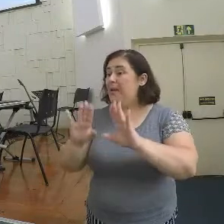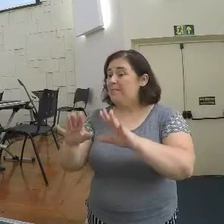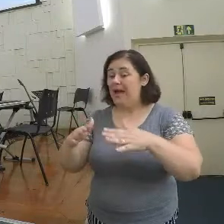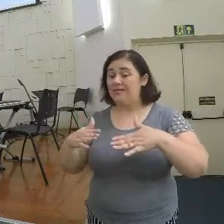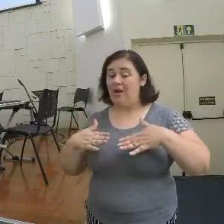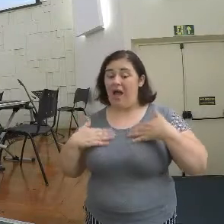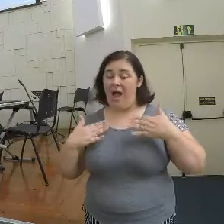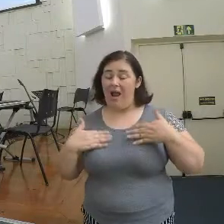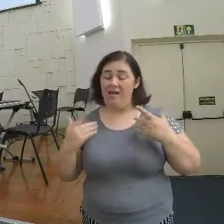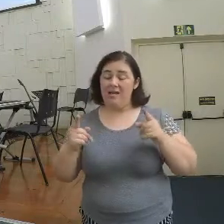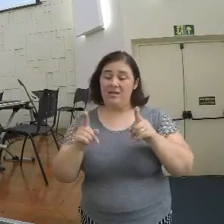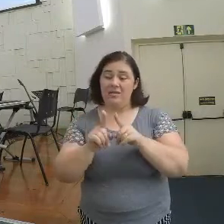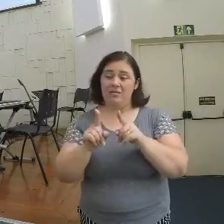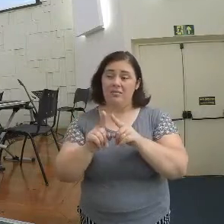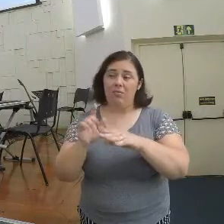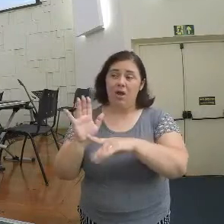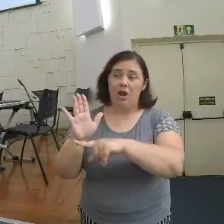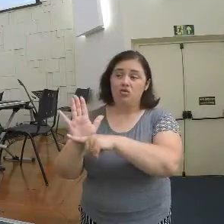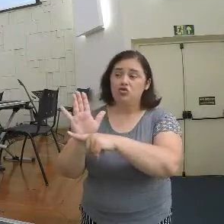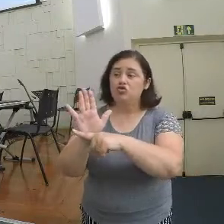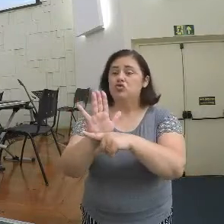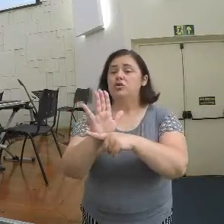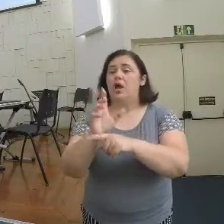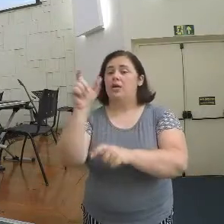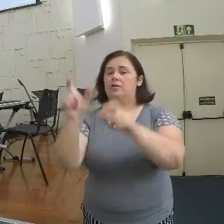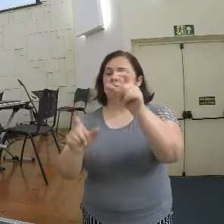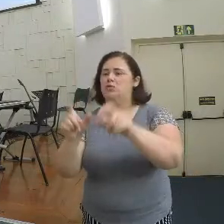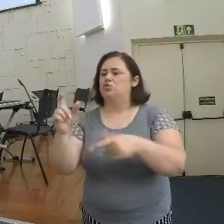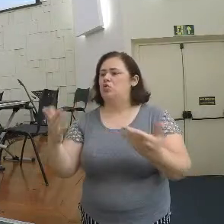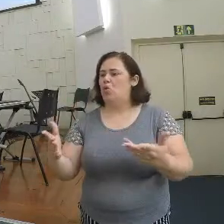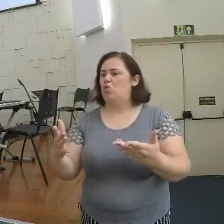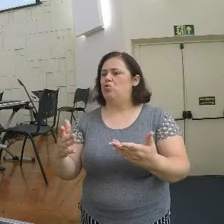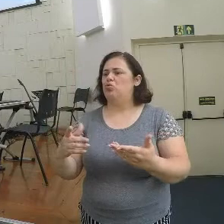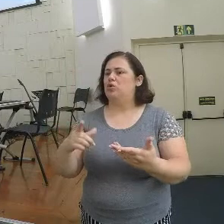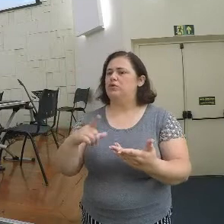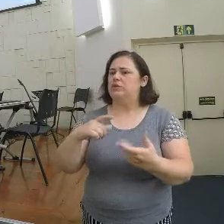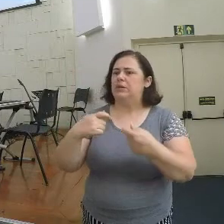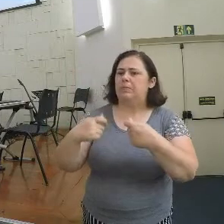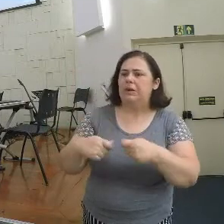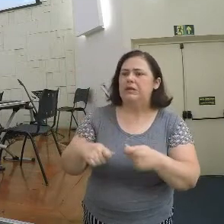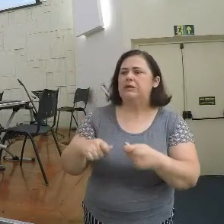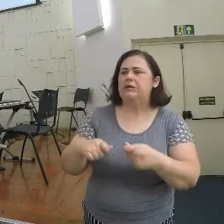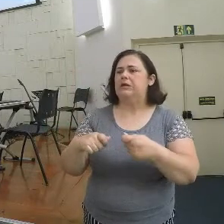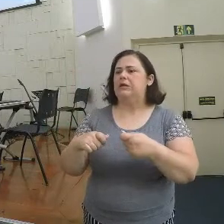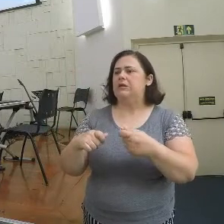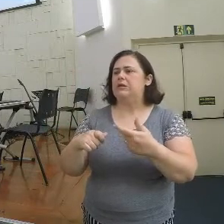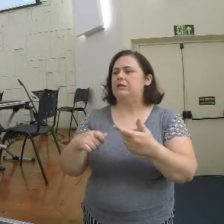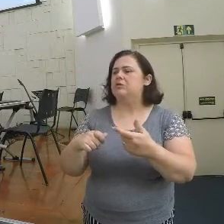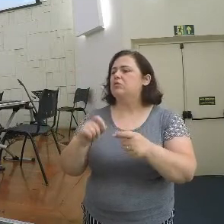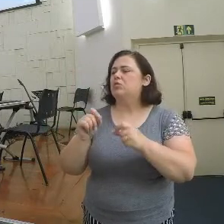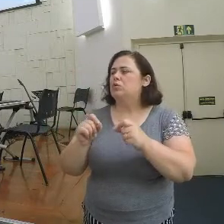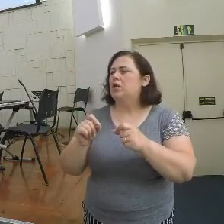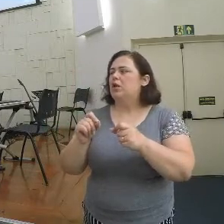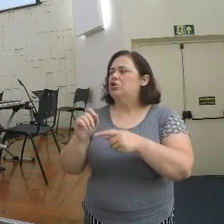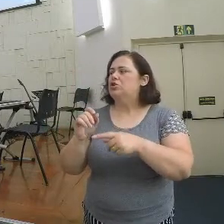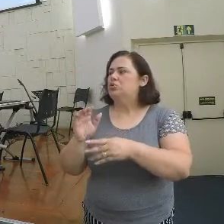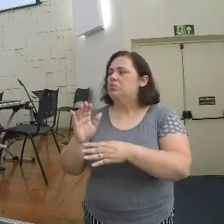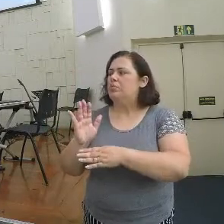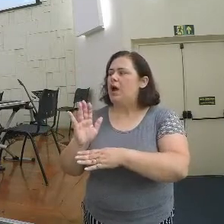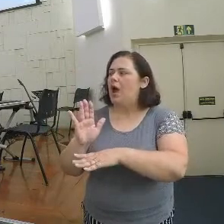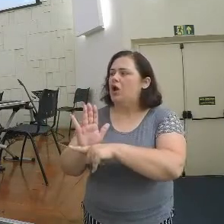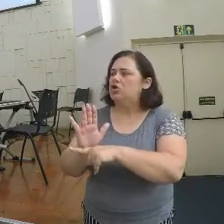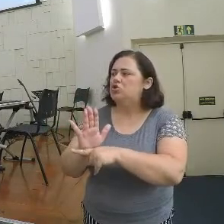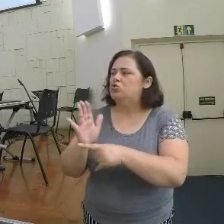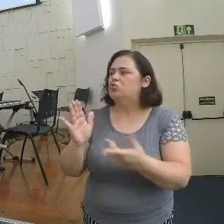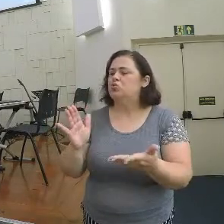socorrer o aflito e o necessitado, aquele que precisaria ser alcançado pela graça de quem dava, de